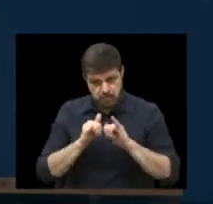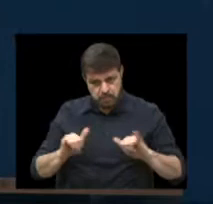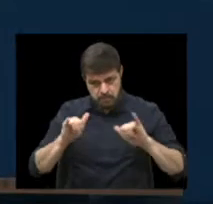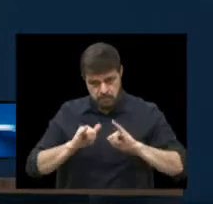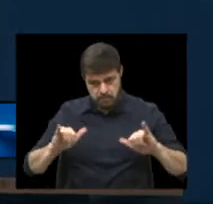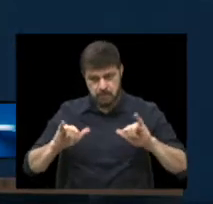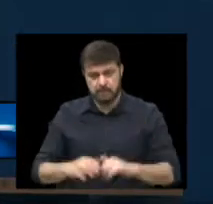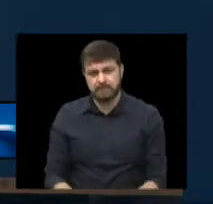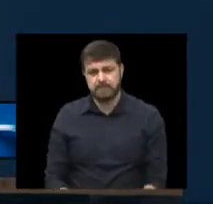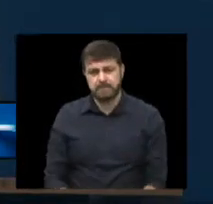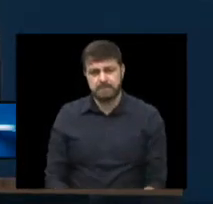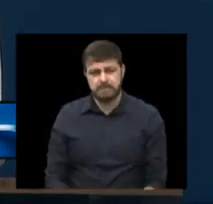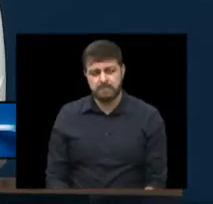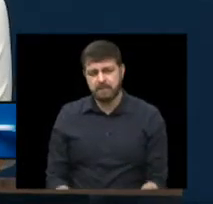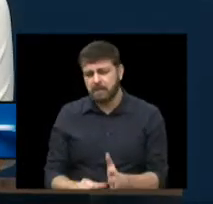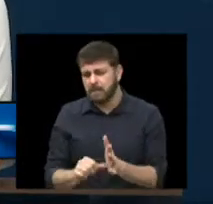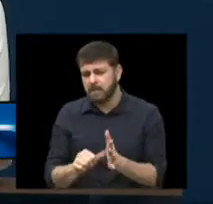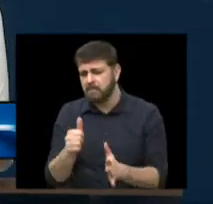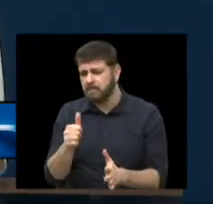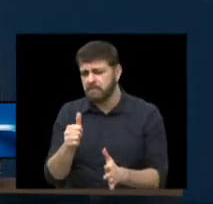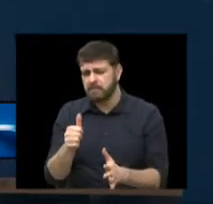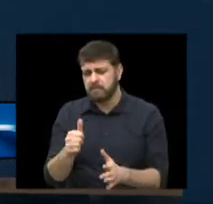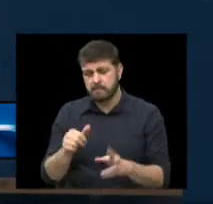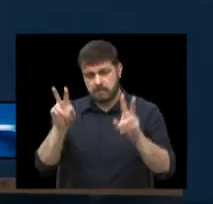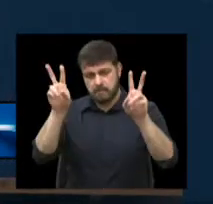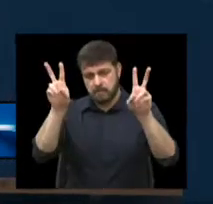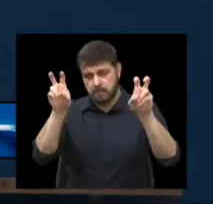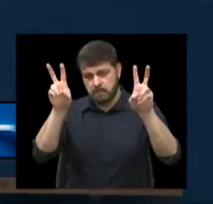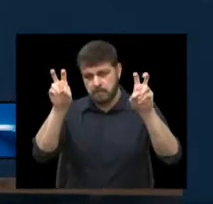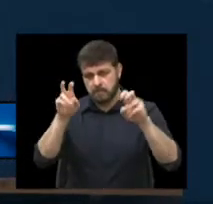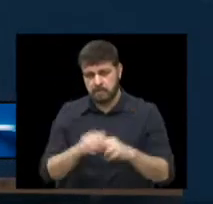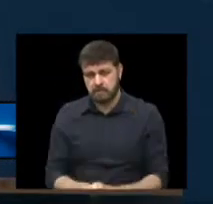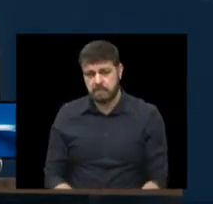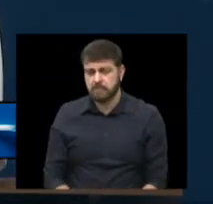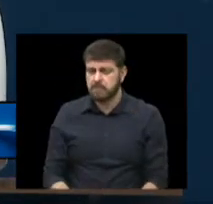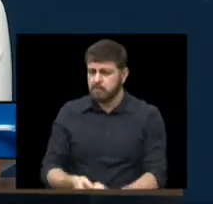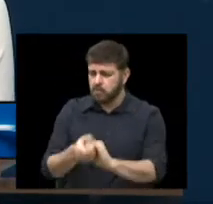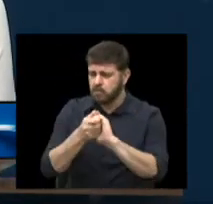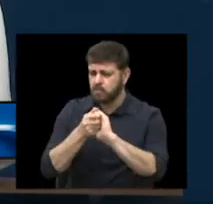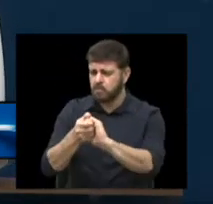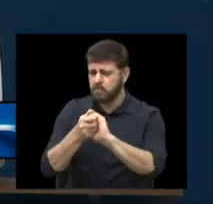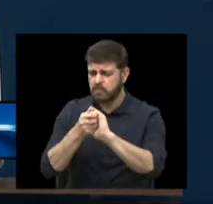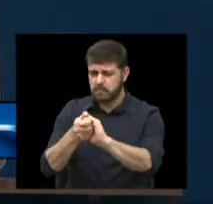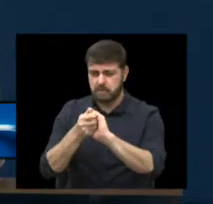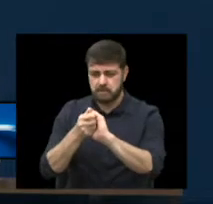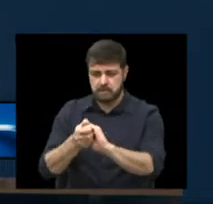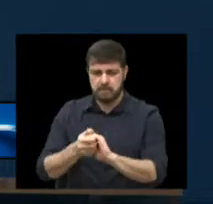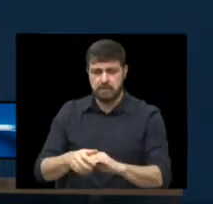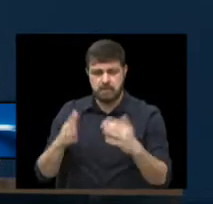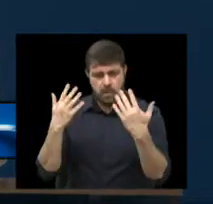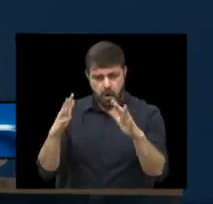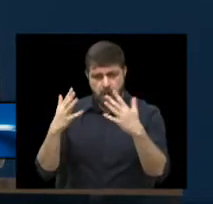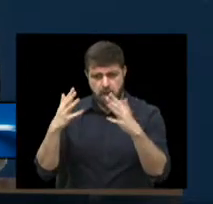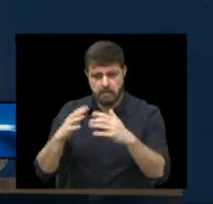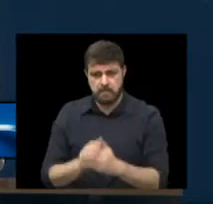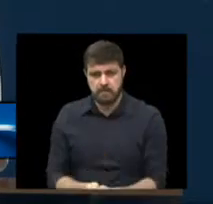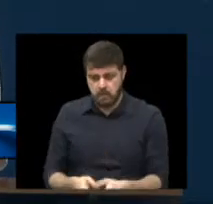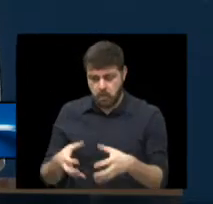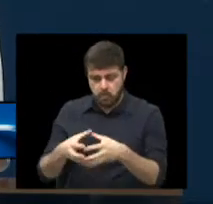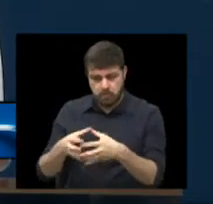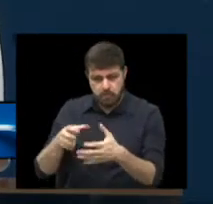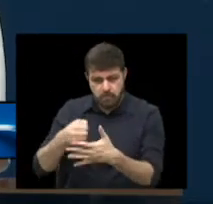hoje. A primeira em relação, primeiro saudar aí a importância do movimento de saúde mental